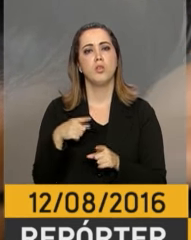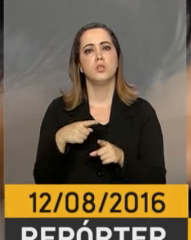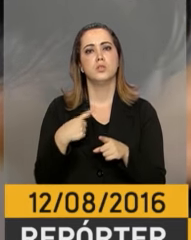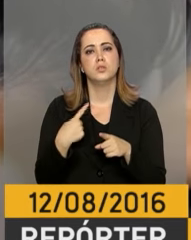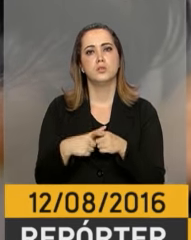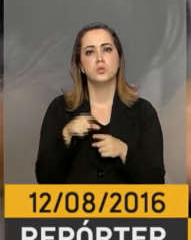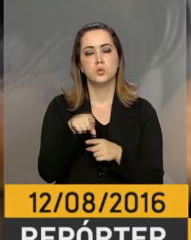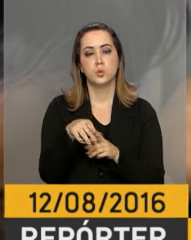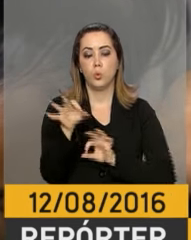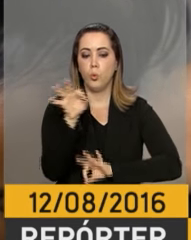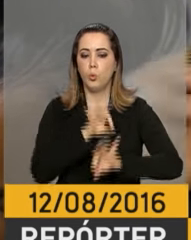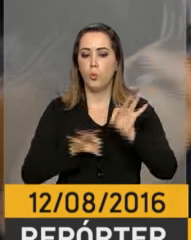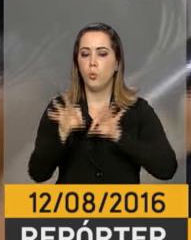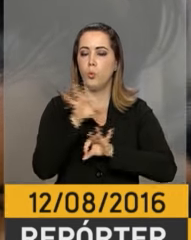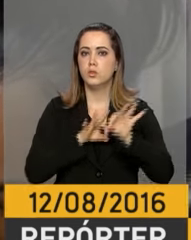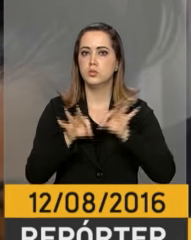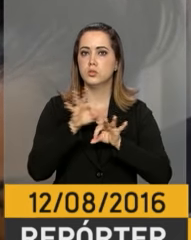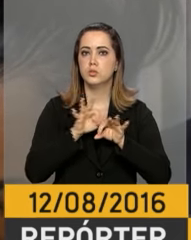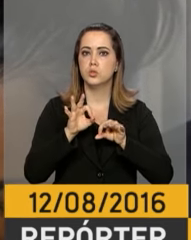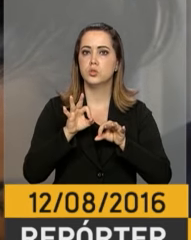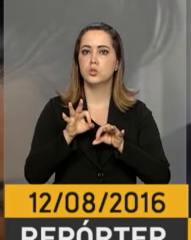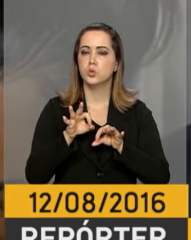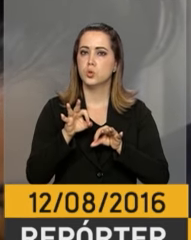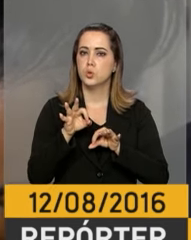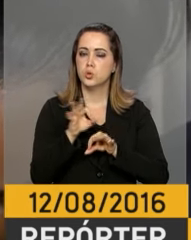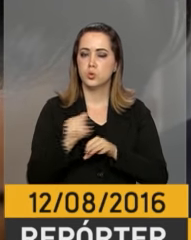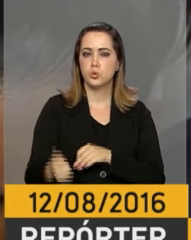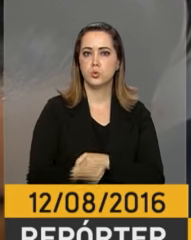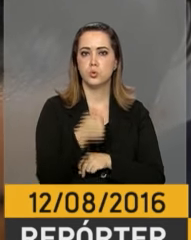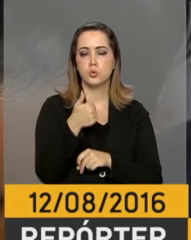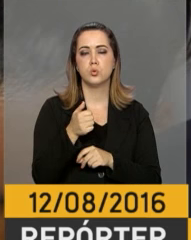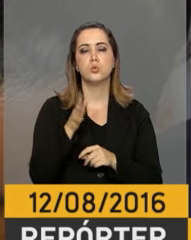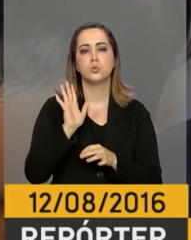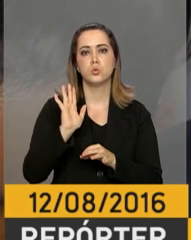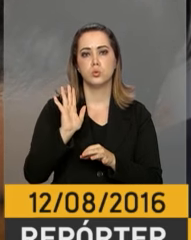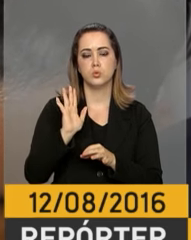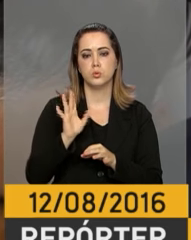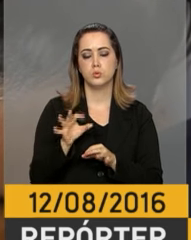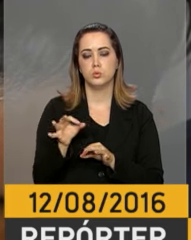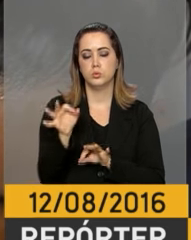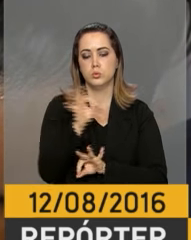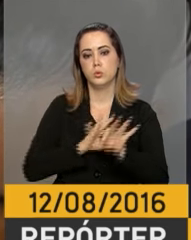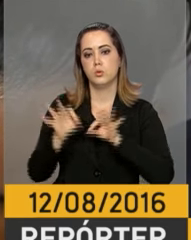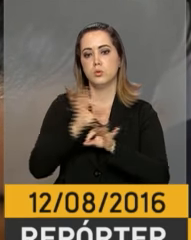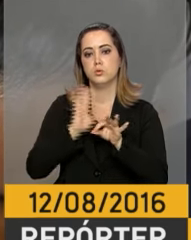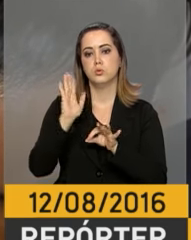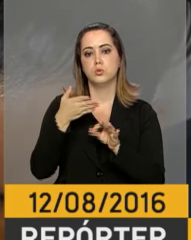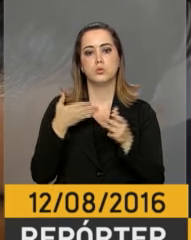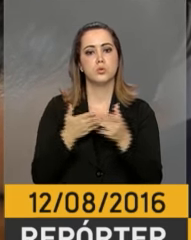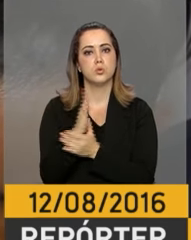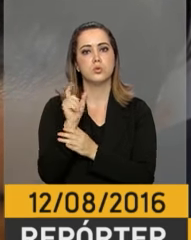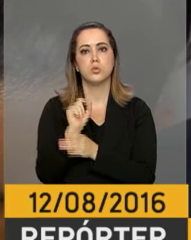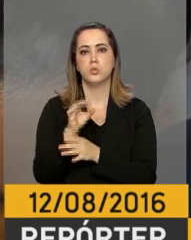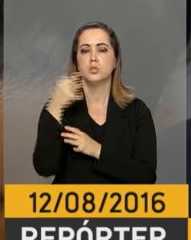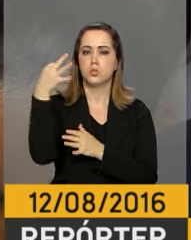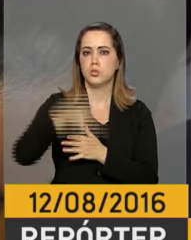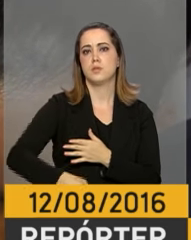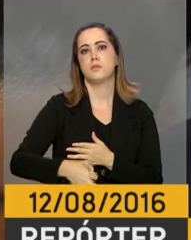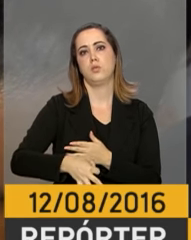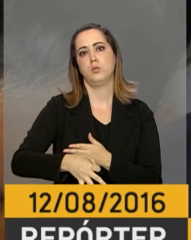não. O ajuste ganha força, ganha celeridade? Não, o ajuste já está sendo feito de forma definitiva. É o que eu